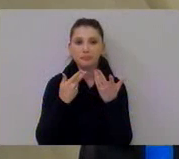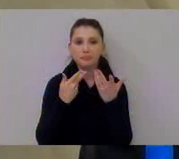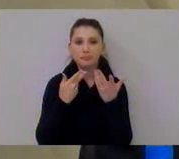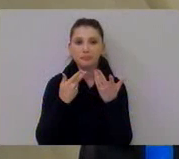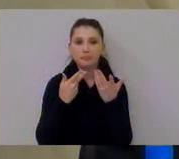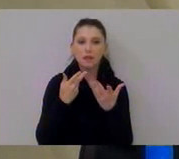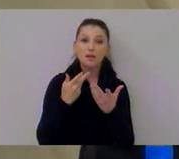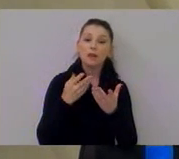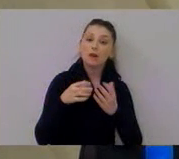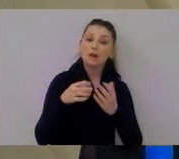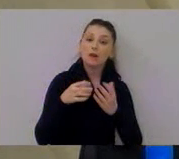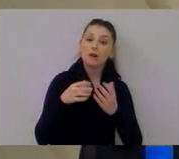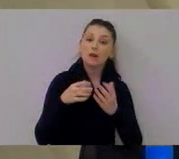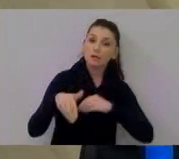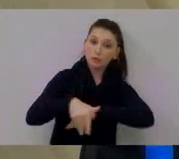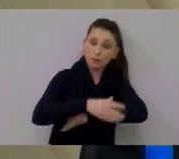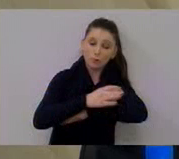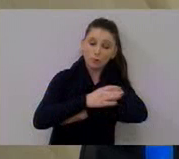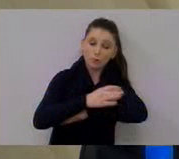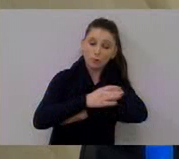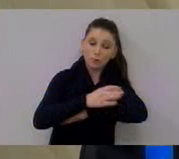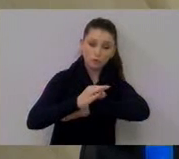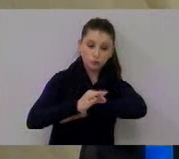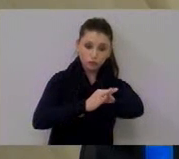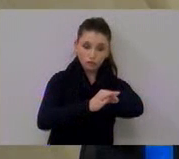pavimentação da Rua das